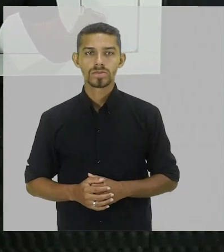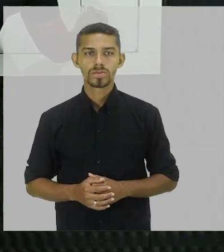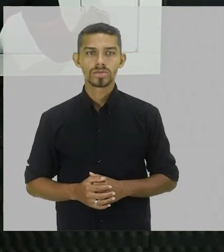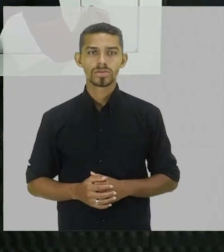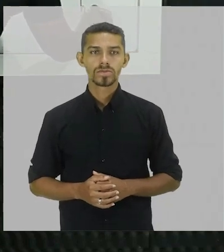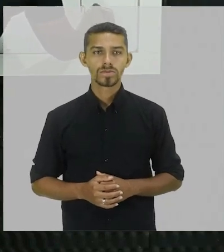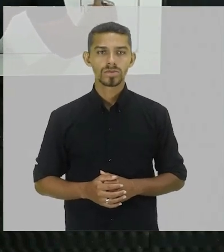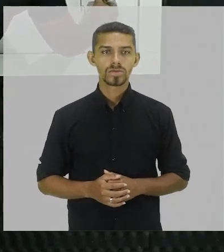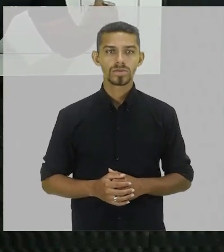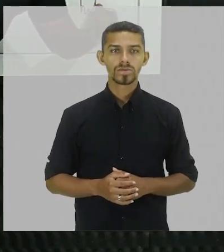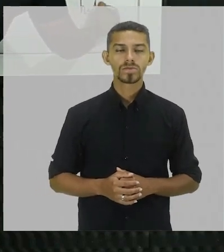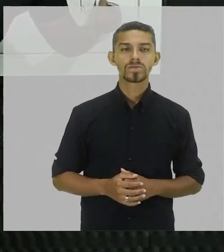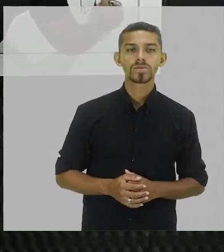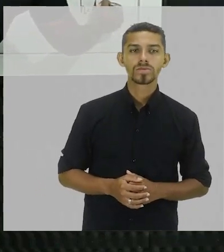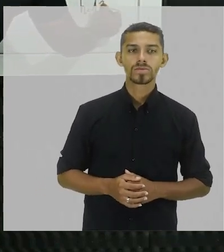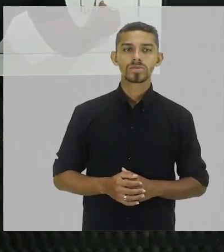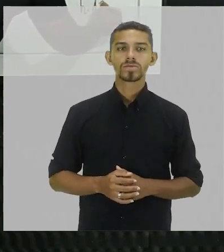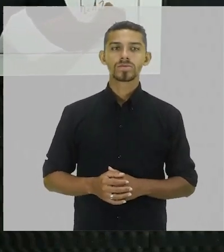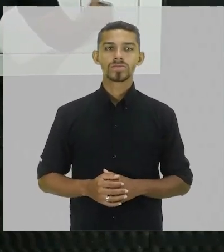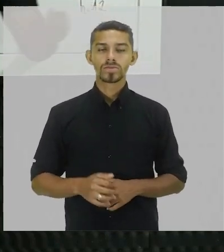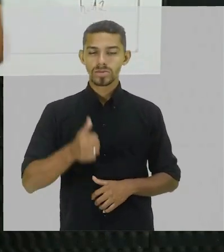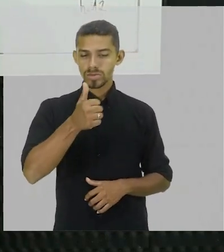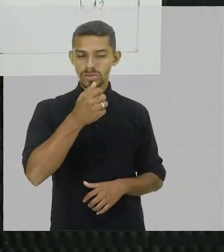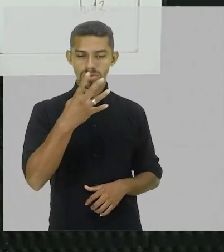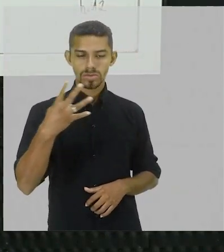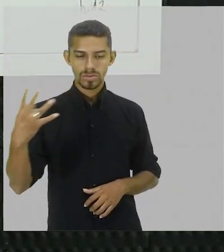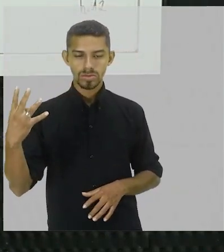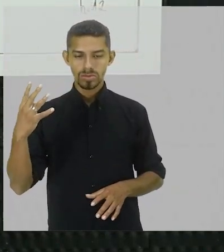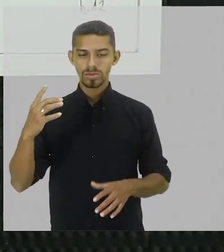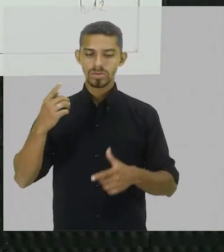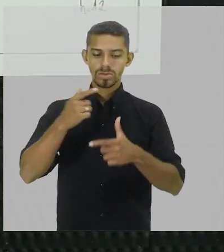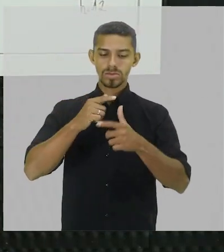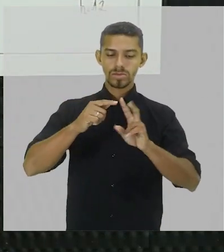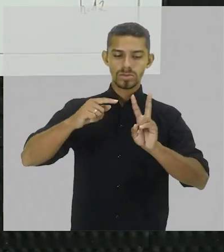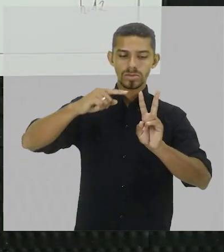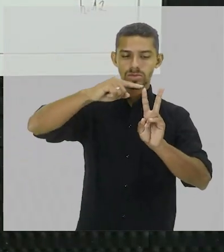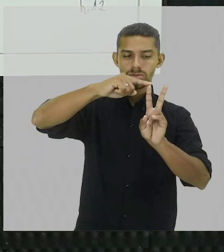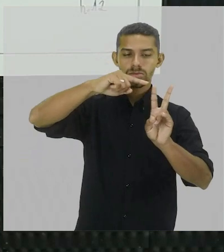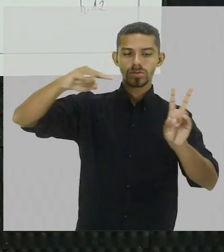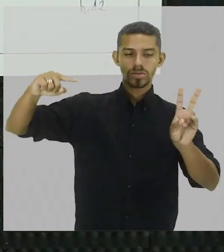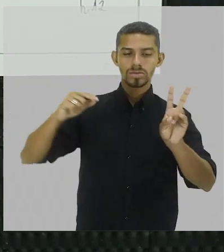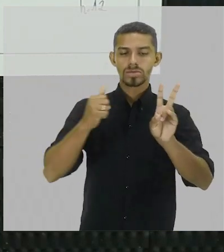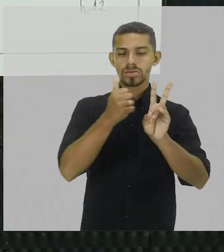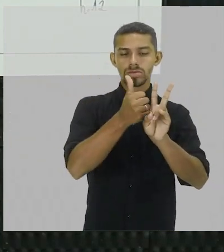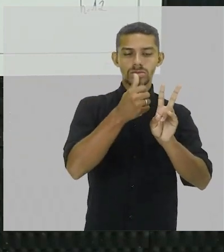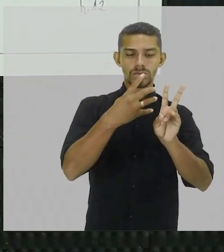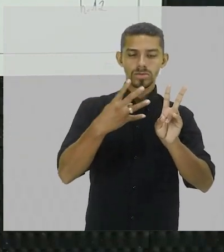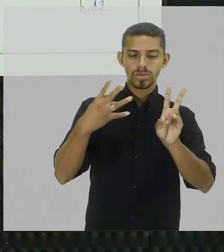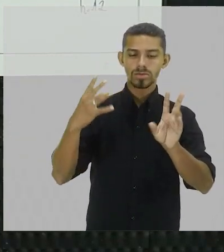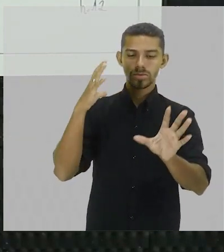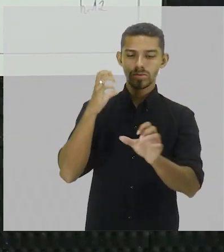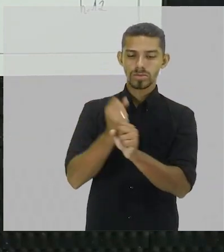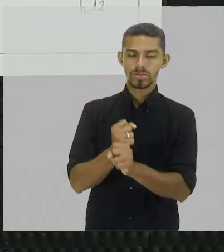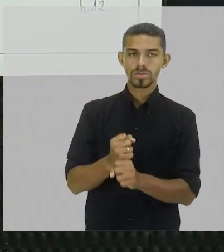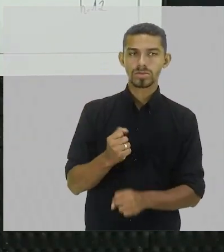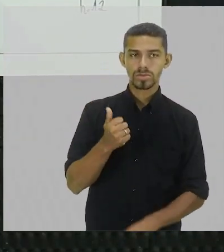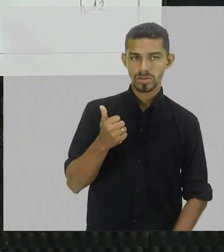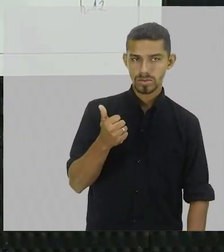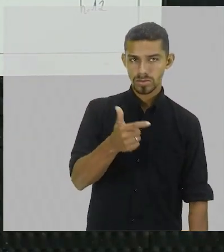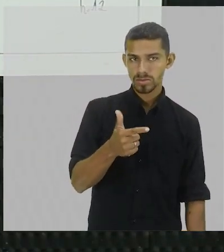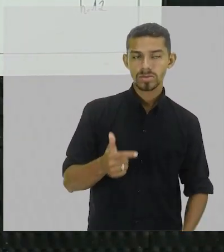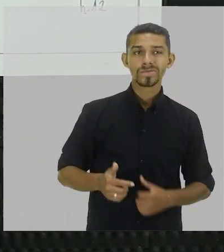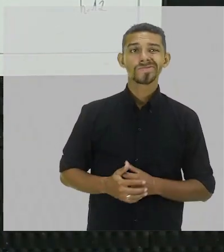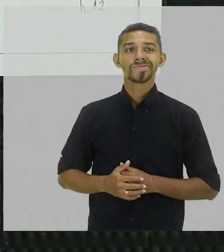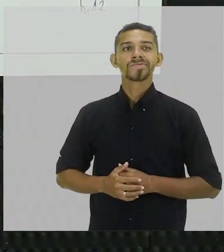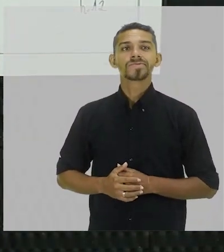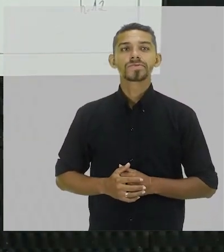de 144, você encontra 12. Então, encontrei a altura. Beleza, então já consigo calcular,